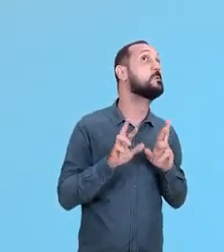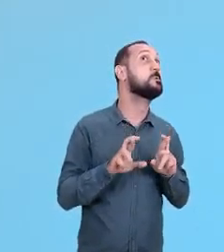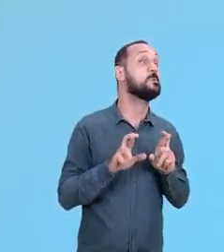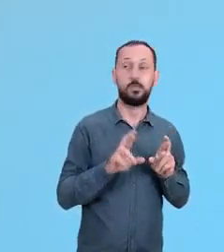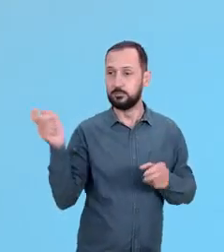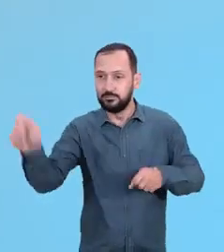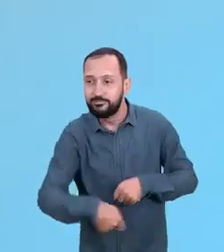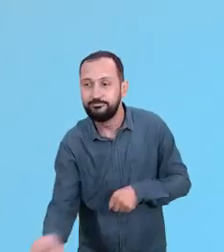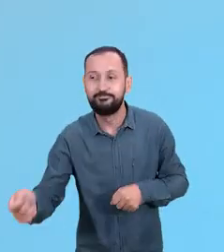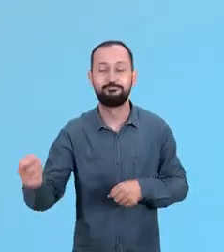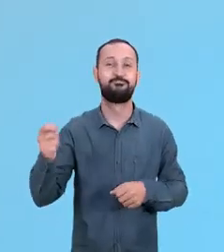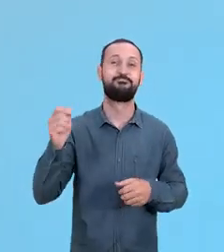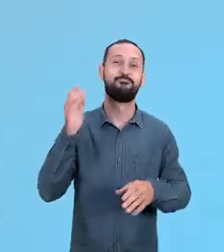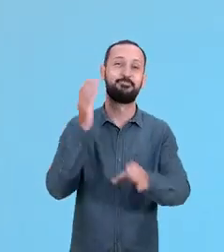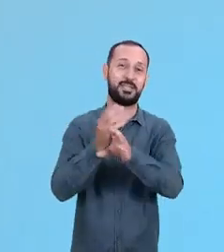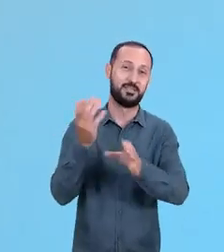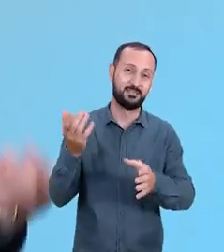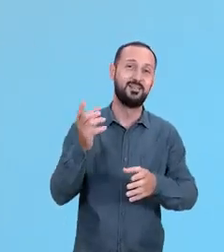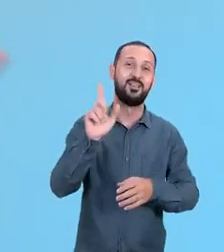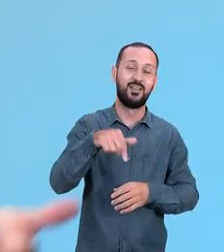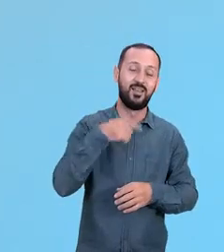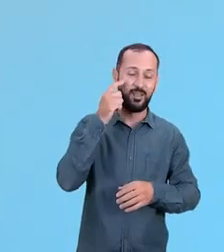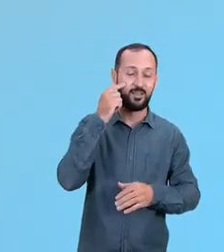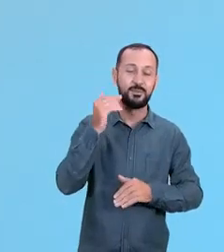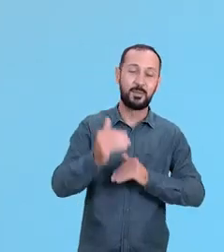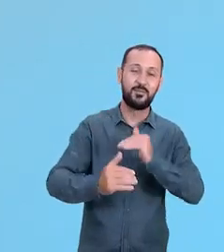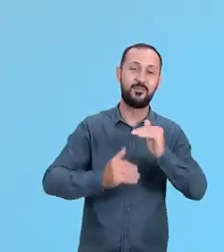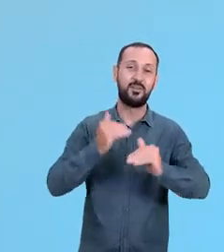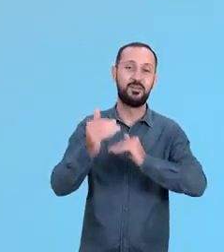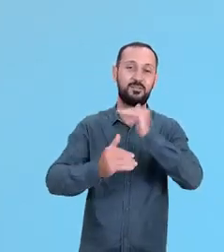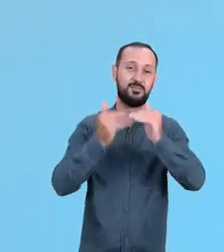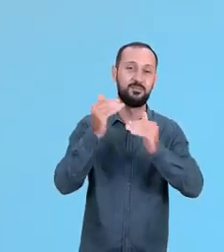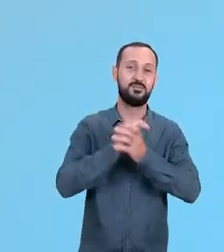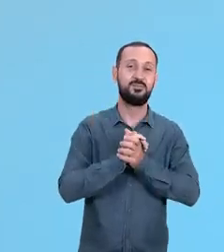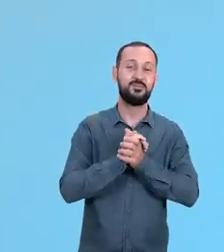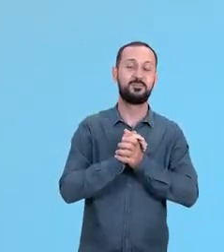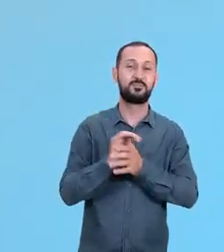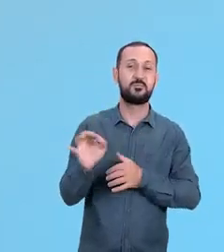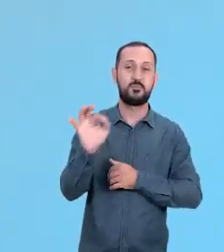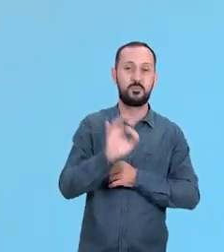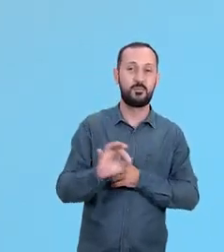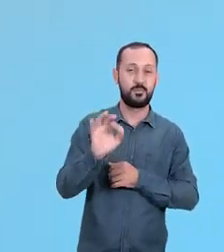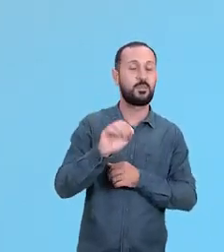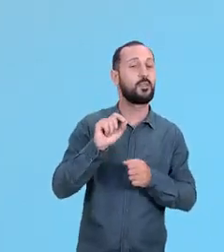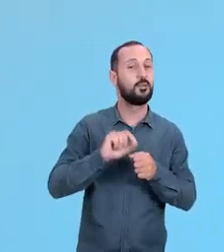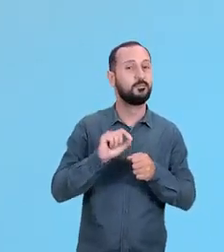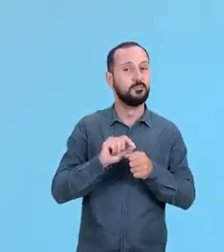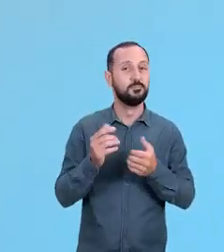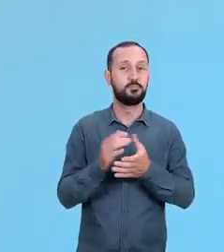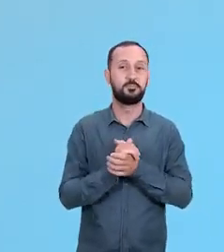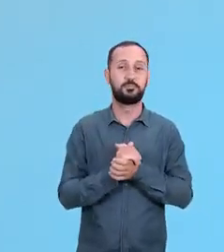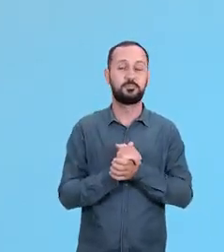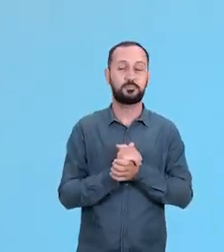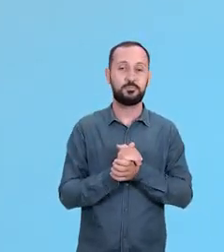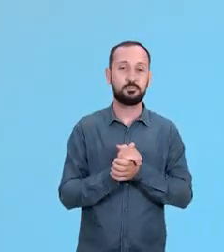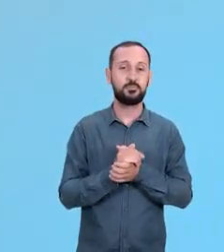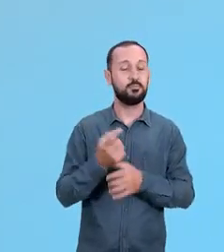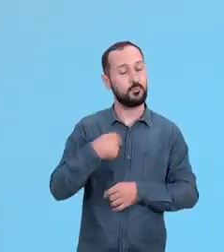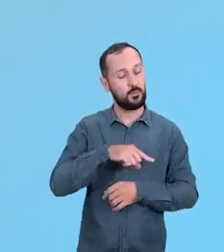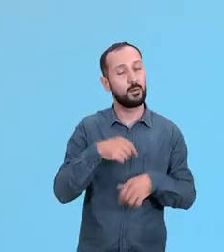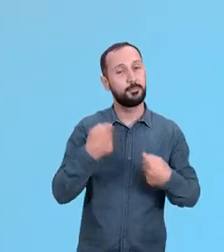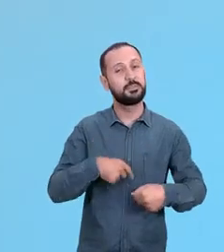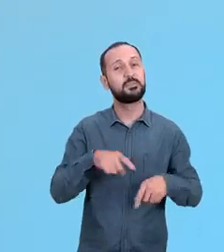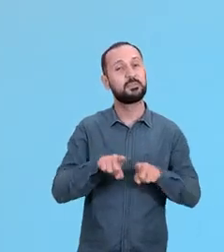é toda uma evolução que esses mosquitos estão fazendo, e nós temos que